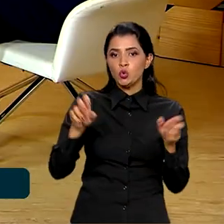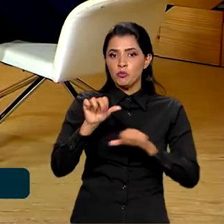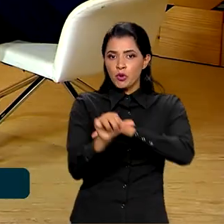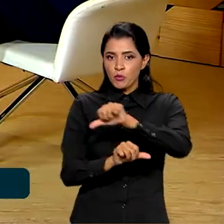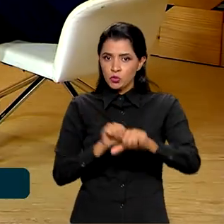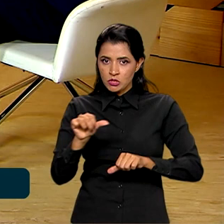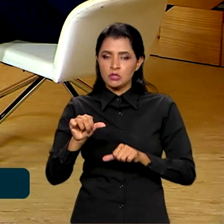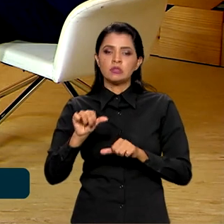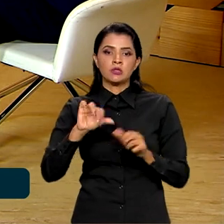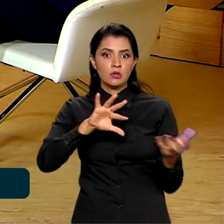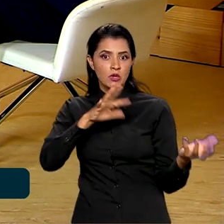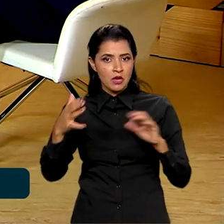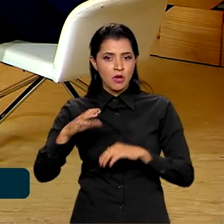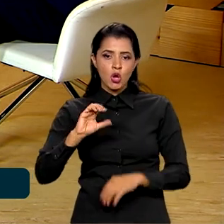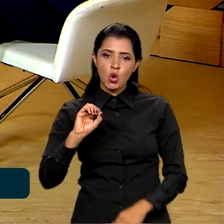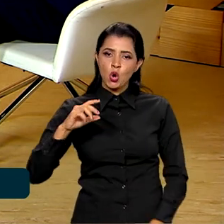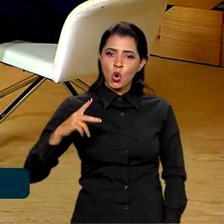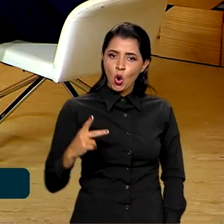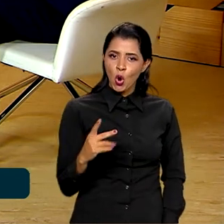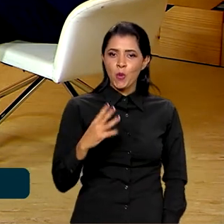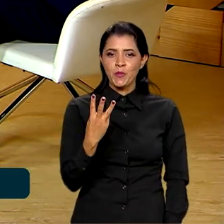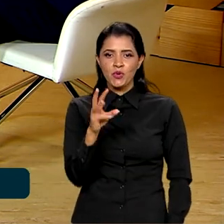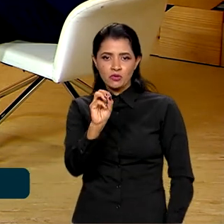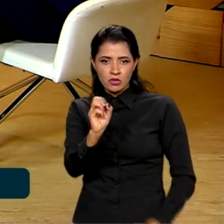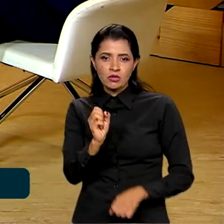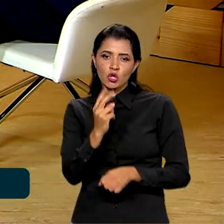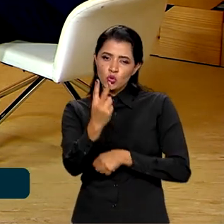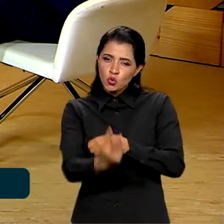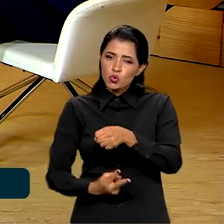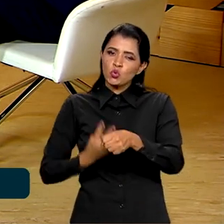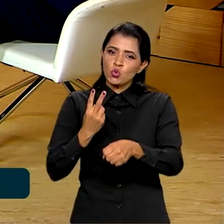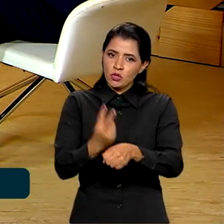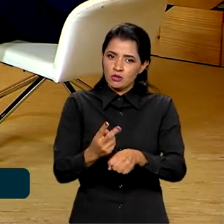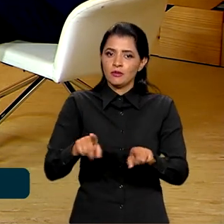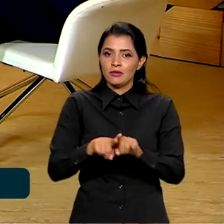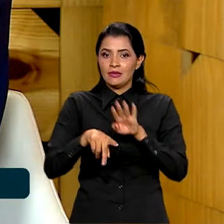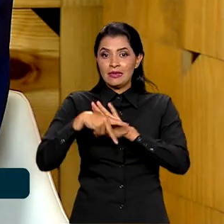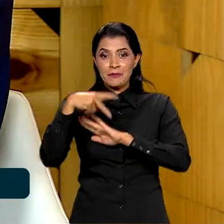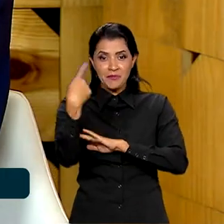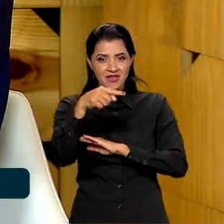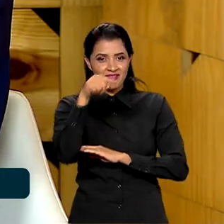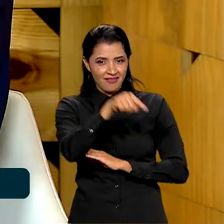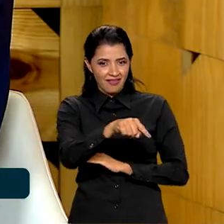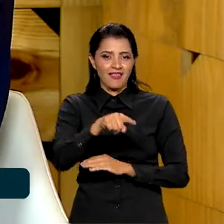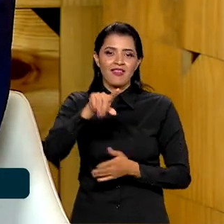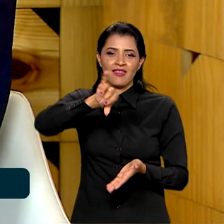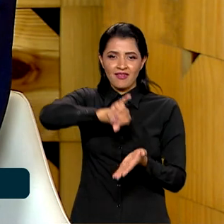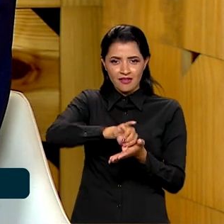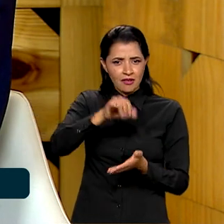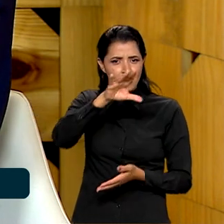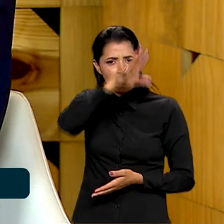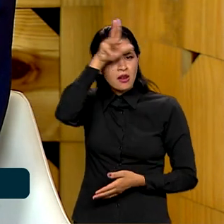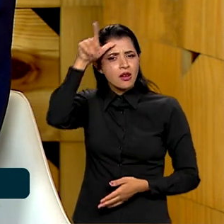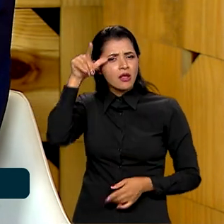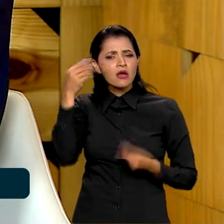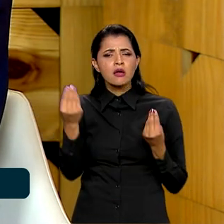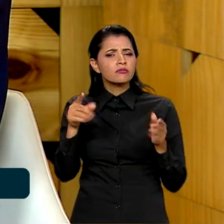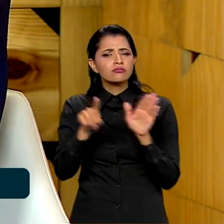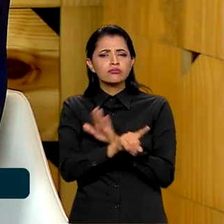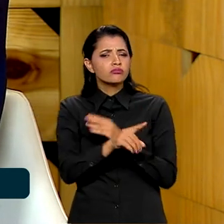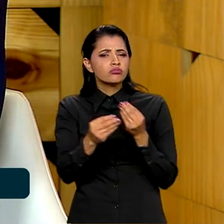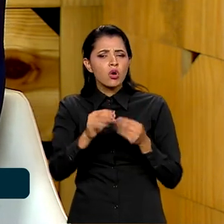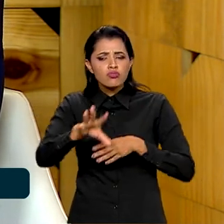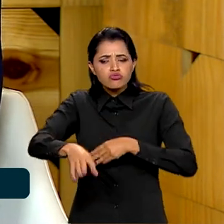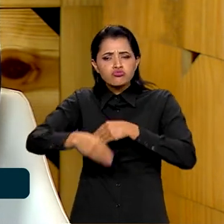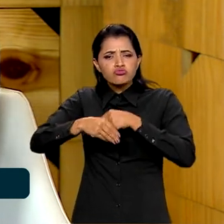COP30, esse daqui a 2 anos, em 2025, também em Belém. Agora, eu pergunto então, que contribuições, especificamente